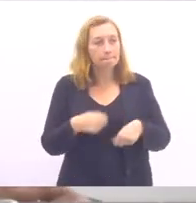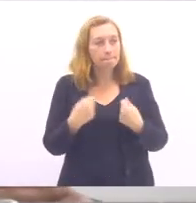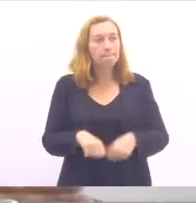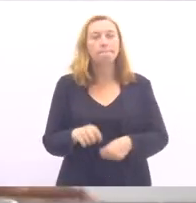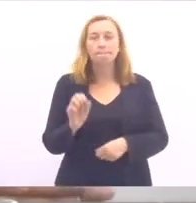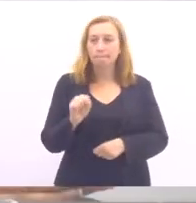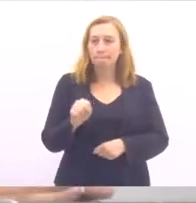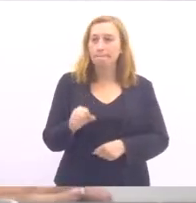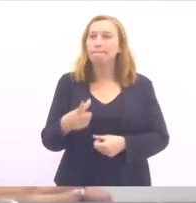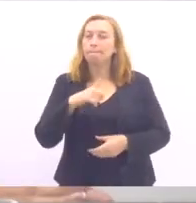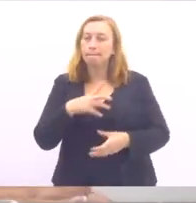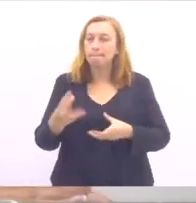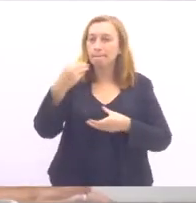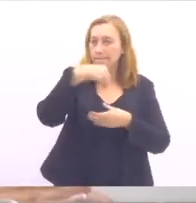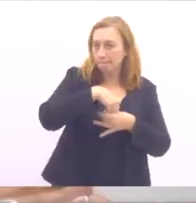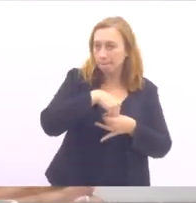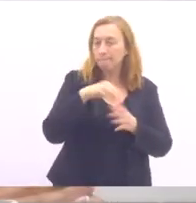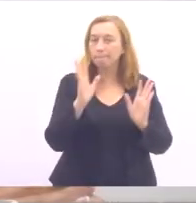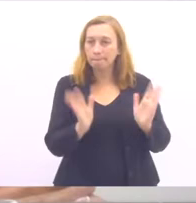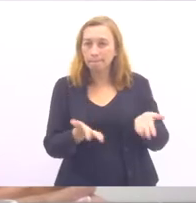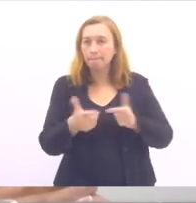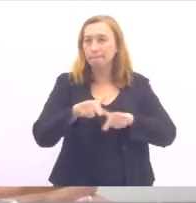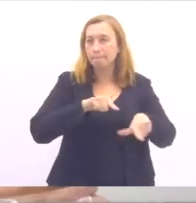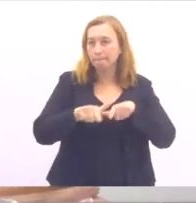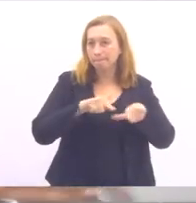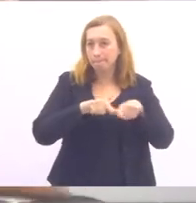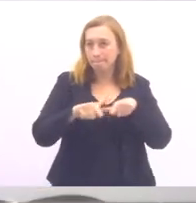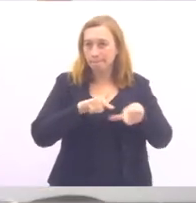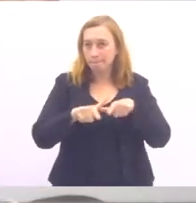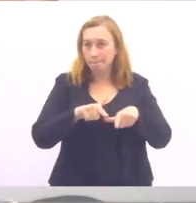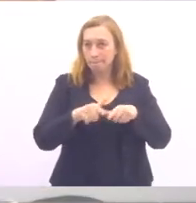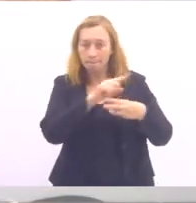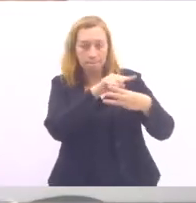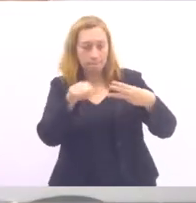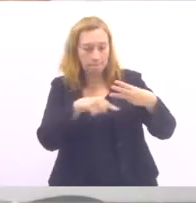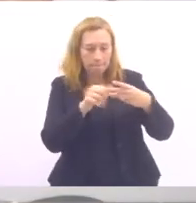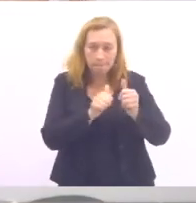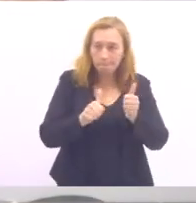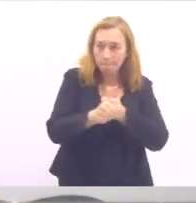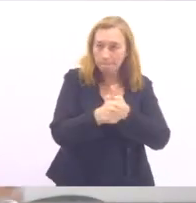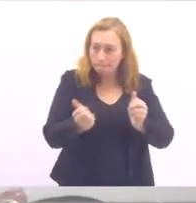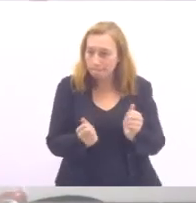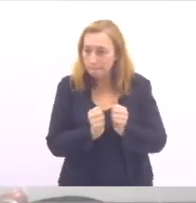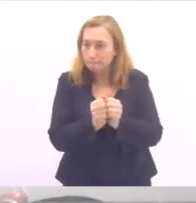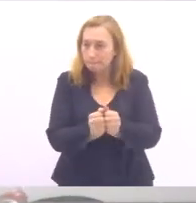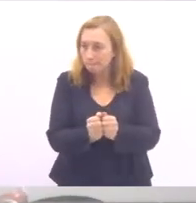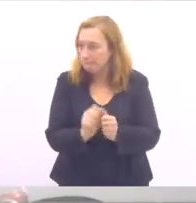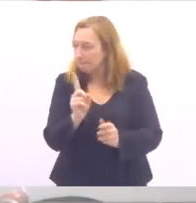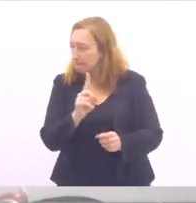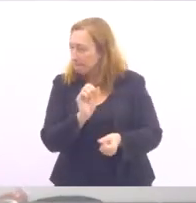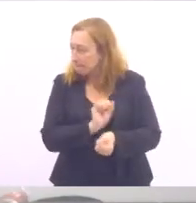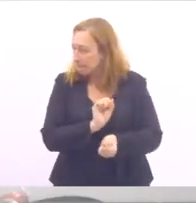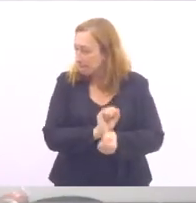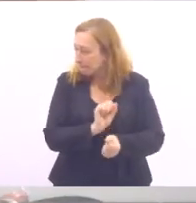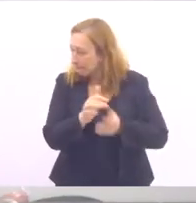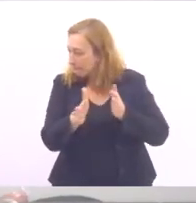tem dentro. Hoje, a gente está trabalhando nas três frentes, tudo junto. A gente não está esperando uma fase acontecer para